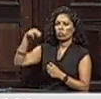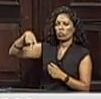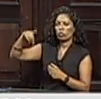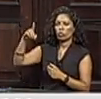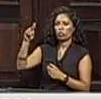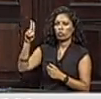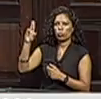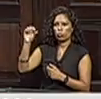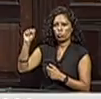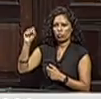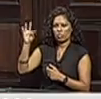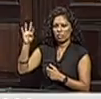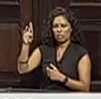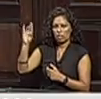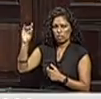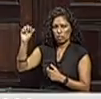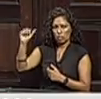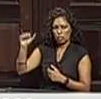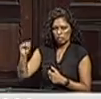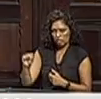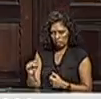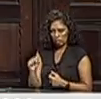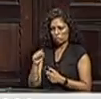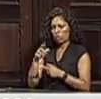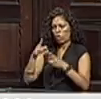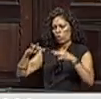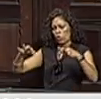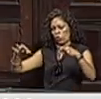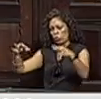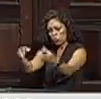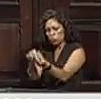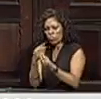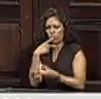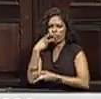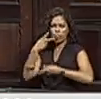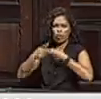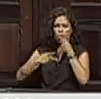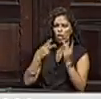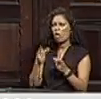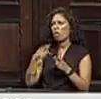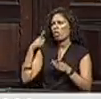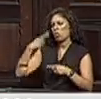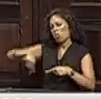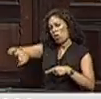se regozijando pela recuperação da economia. Todas